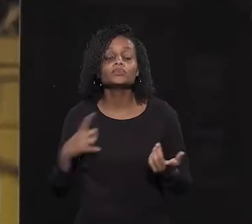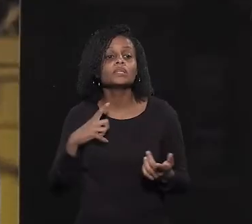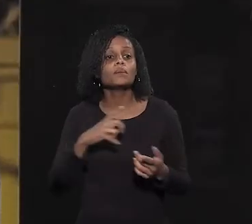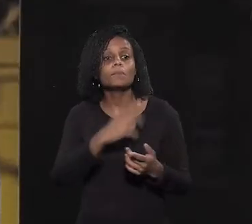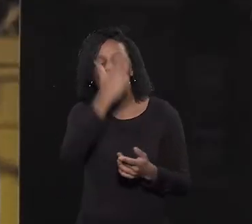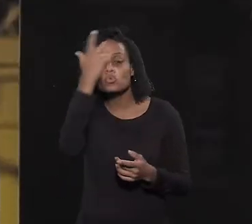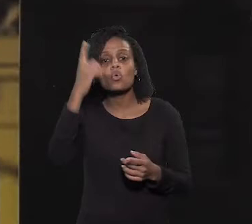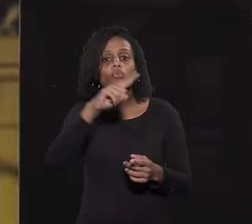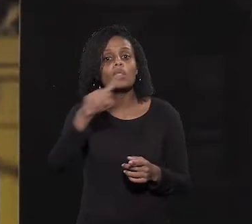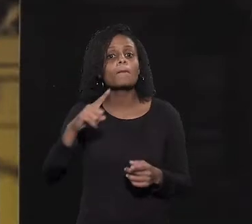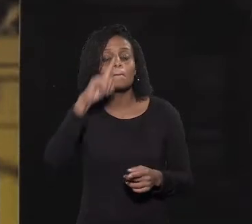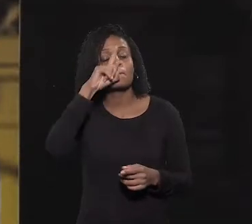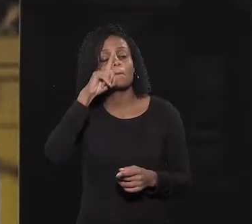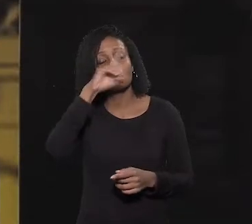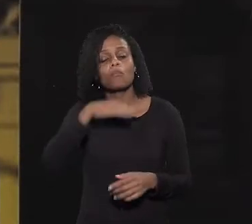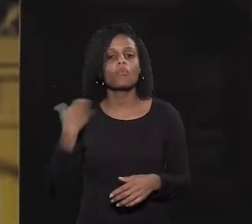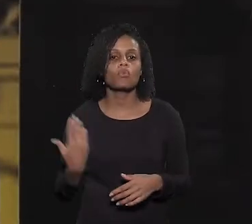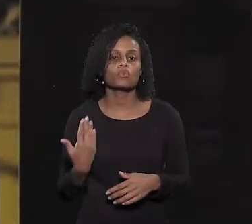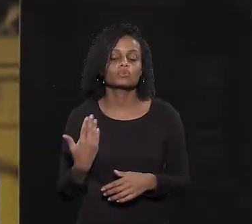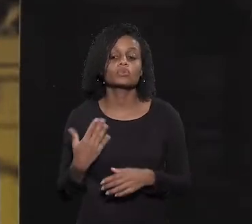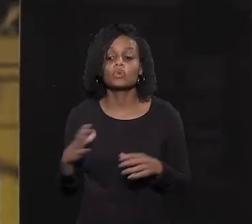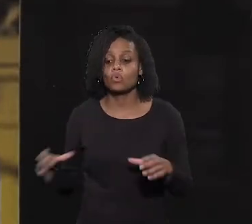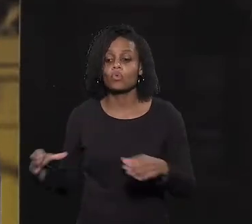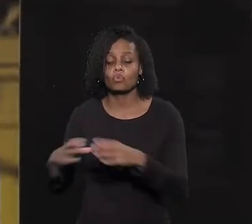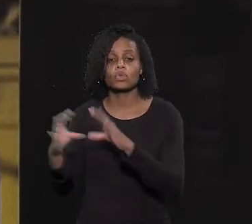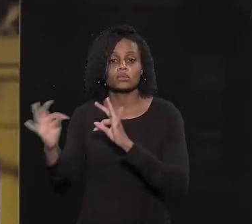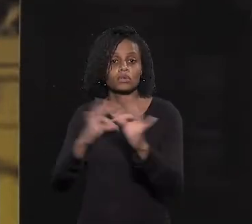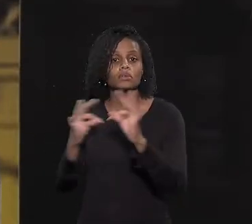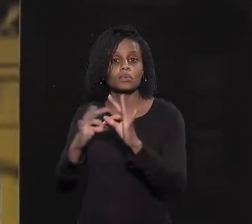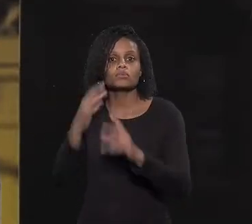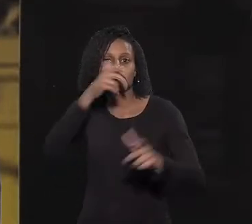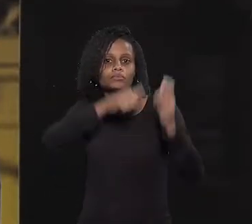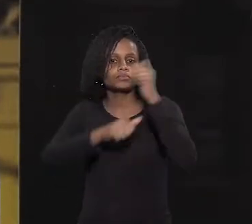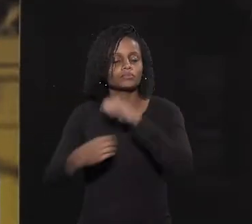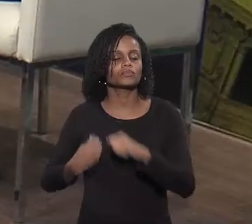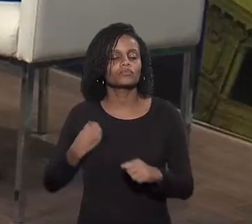risco de vida e que as comunidades terapêuticas estão salvando essas vidas.